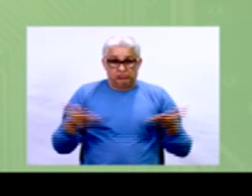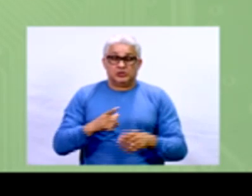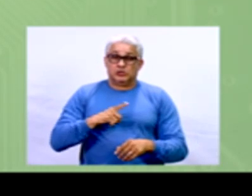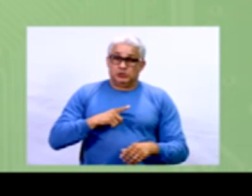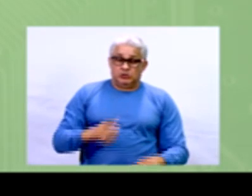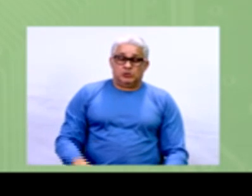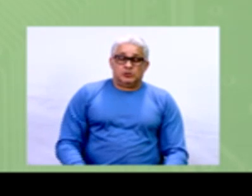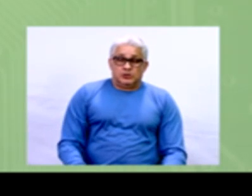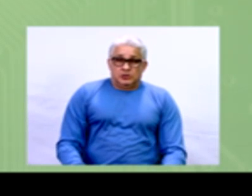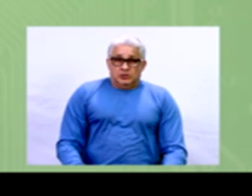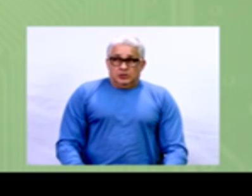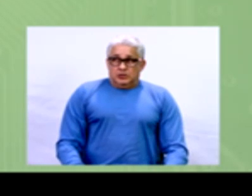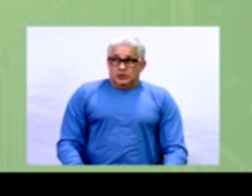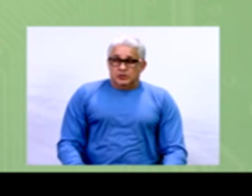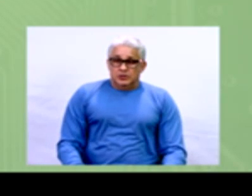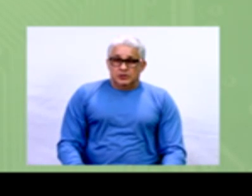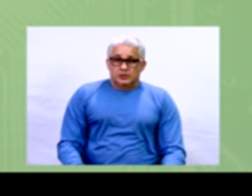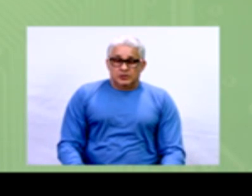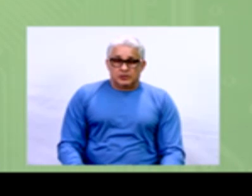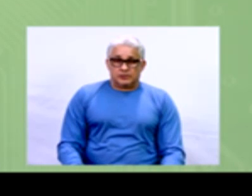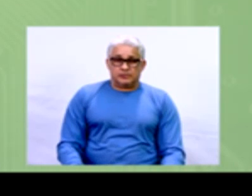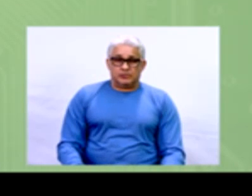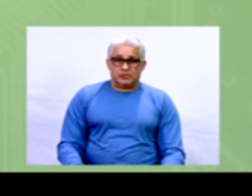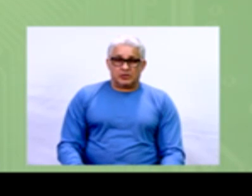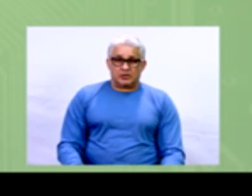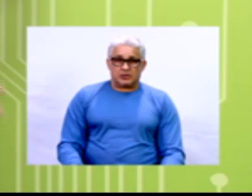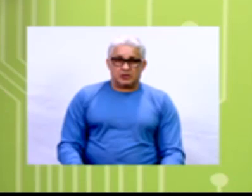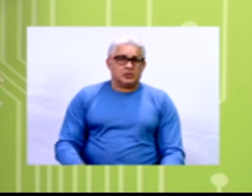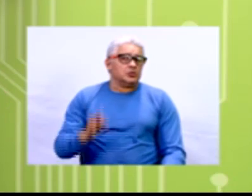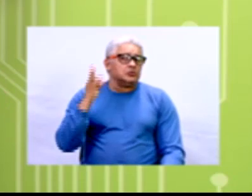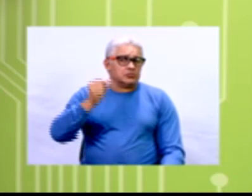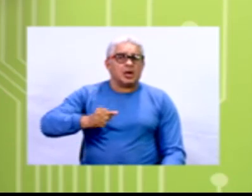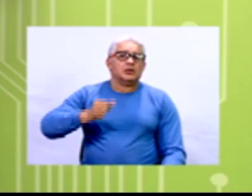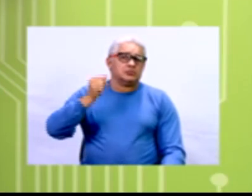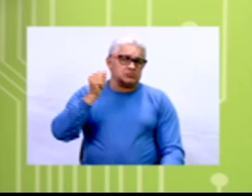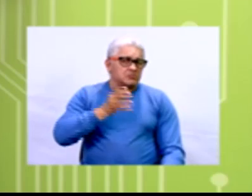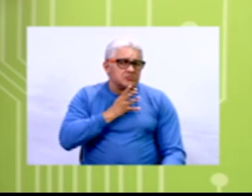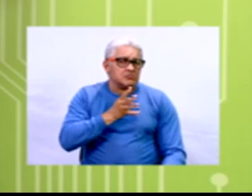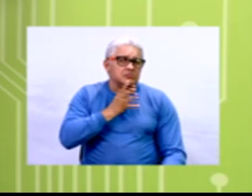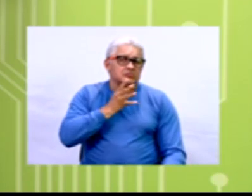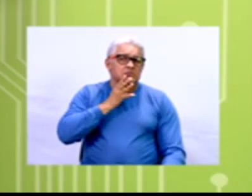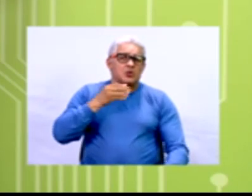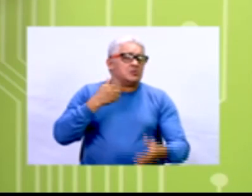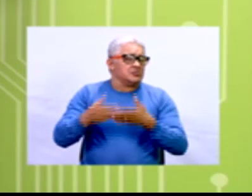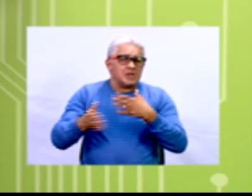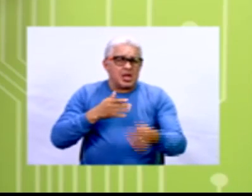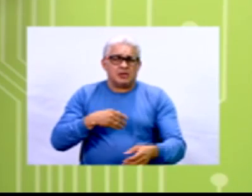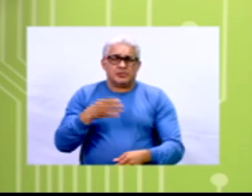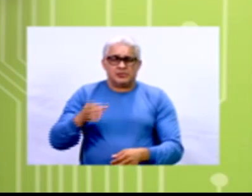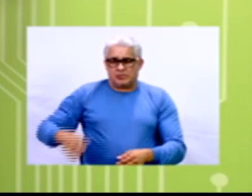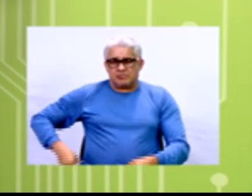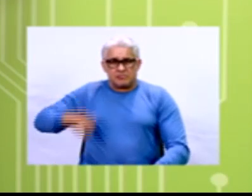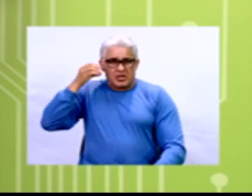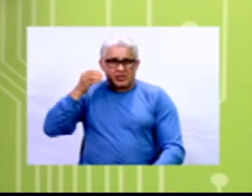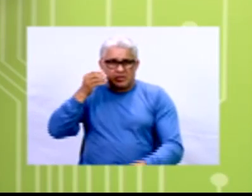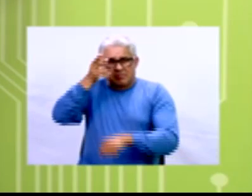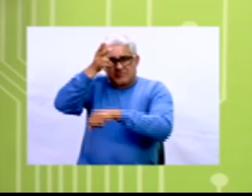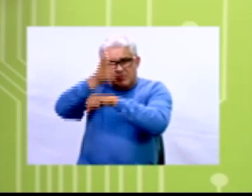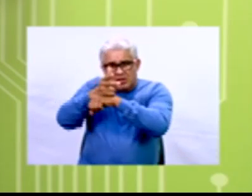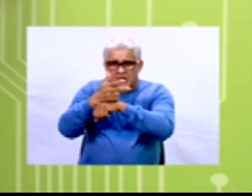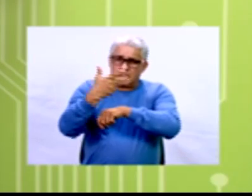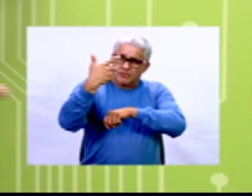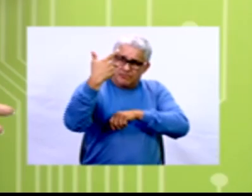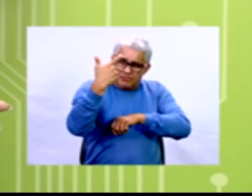é bastante popular, porque todo mundo consegue fazer um vídeo usando o celular, consegue tirar